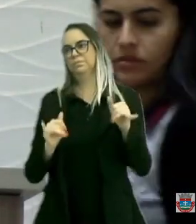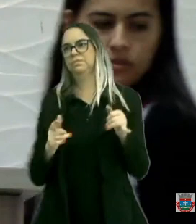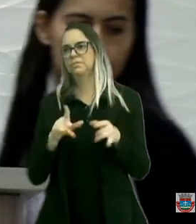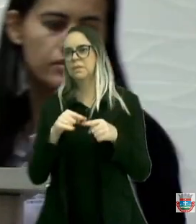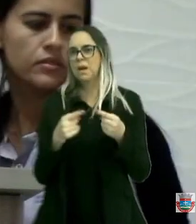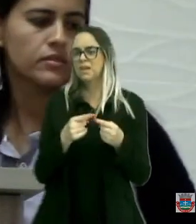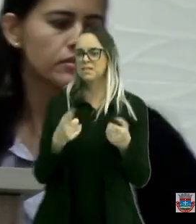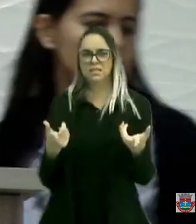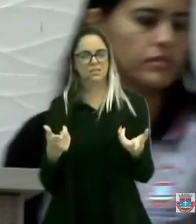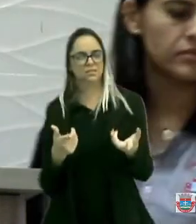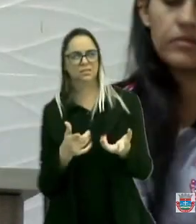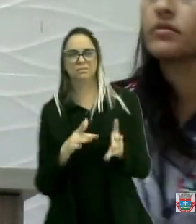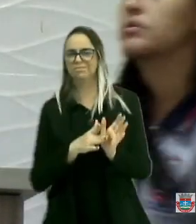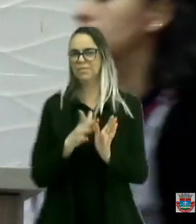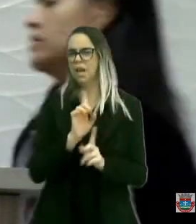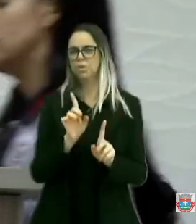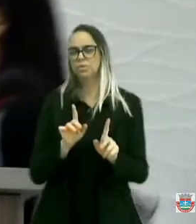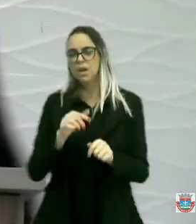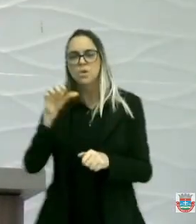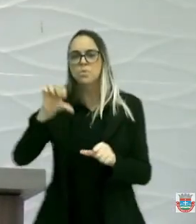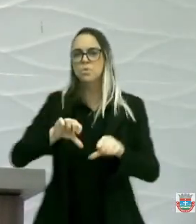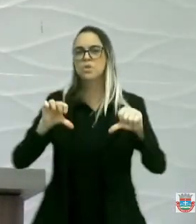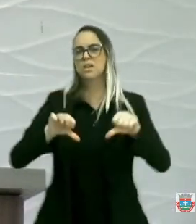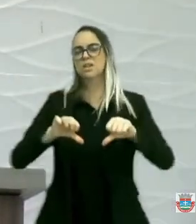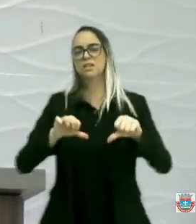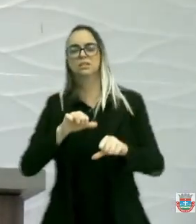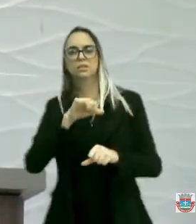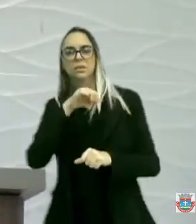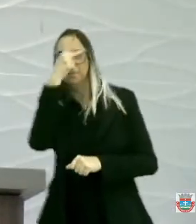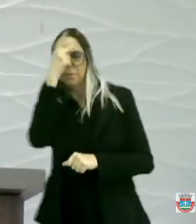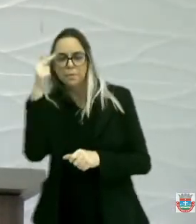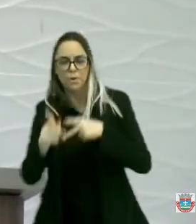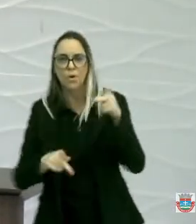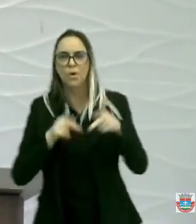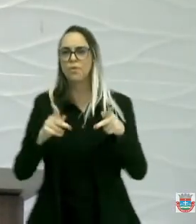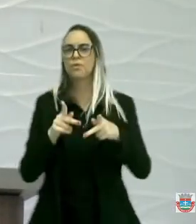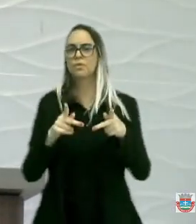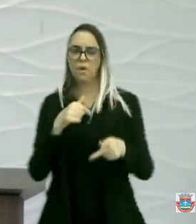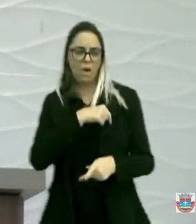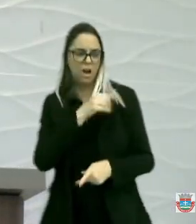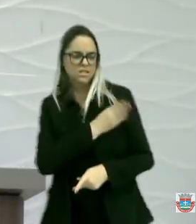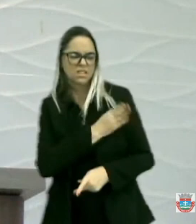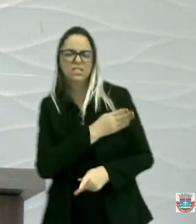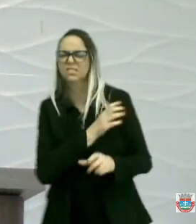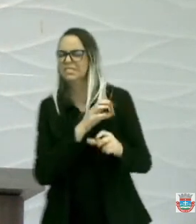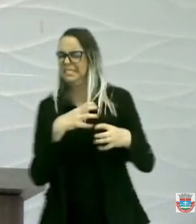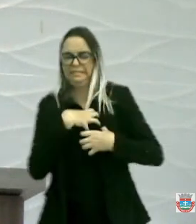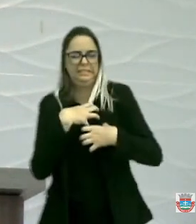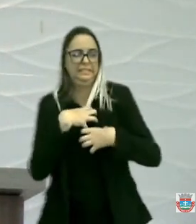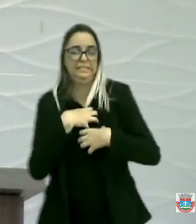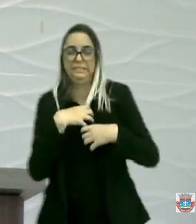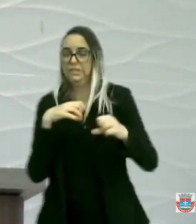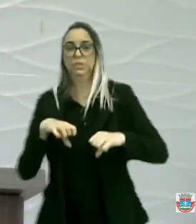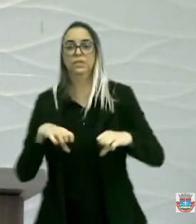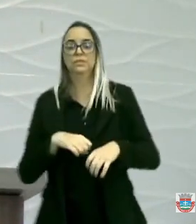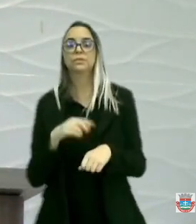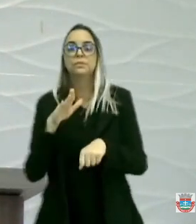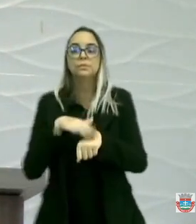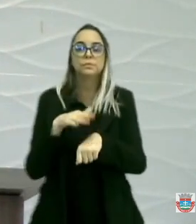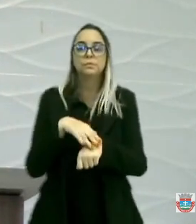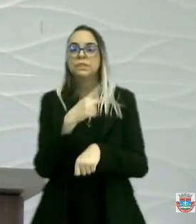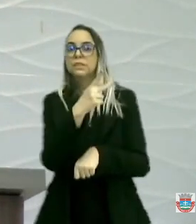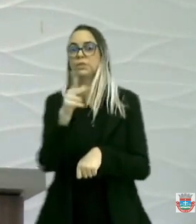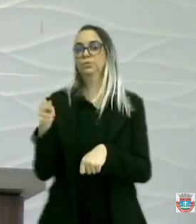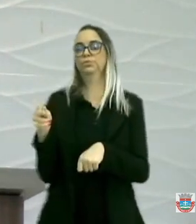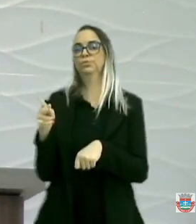não. Isso é ruim. Ruim para a população escutar e ruim para o seu coração. Fale o que você faz. Porque isso